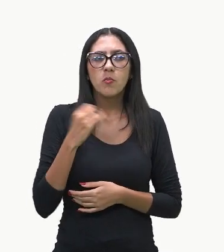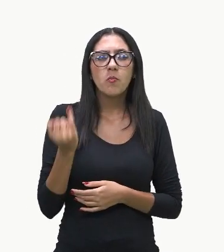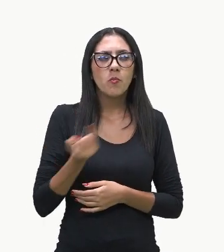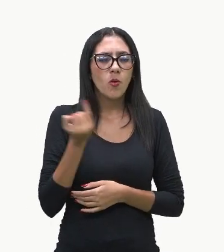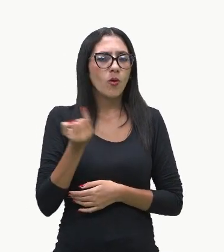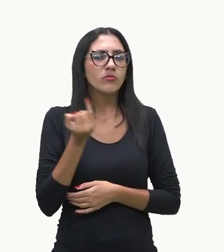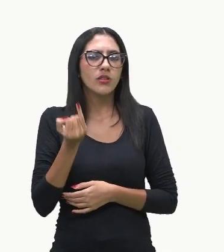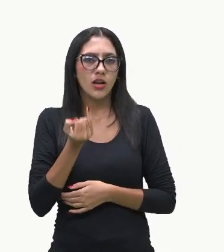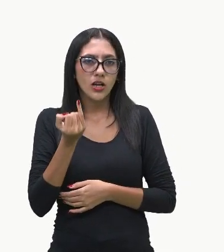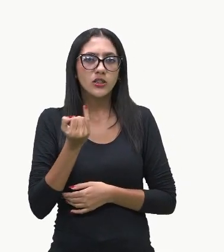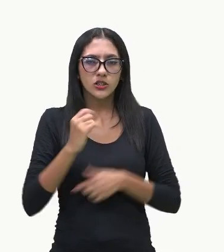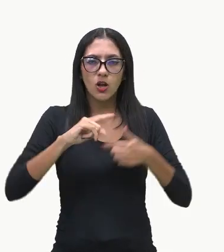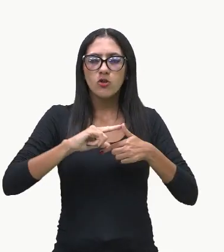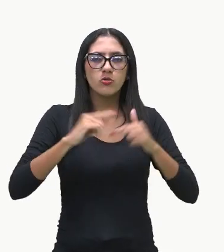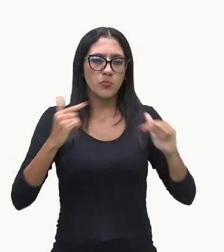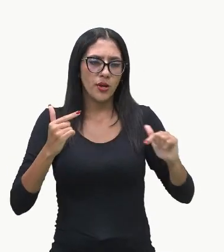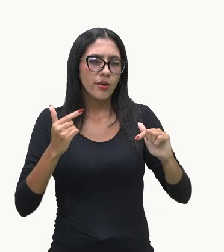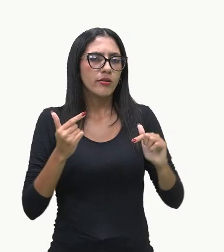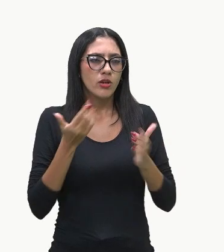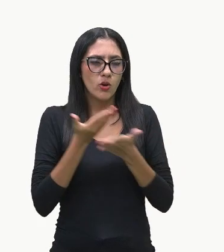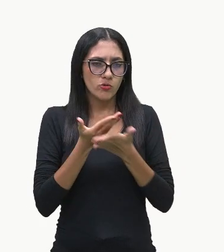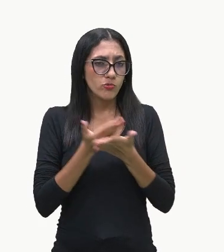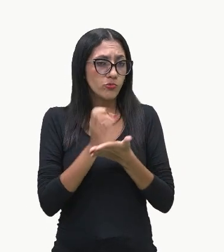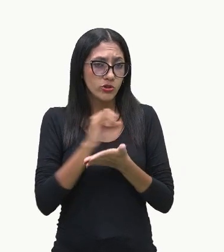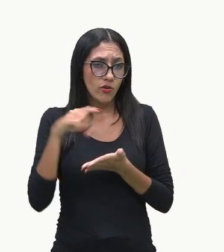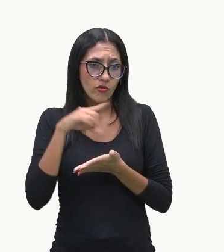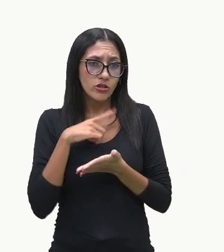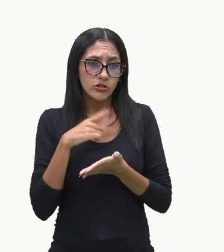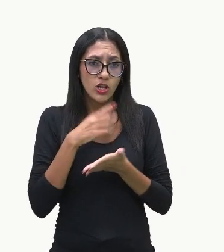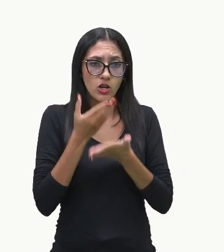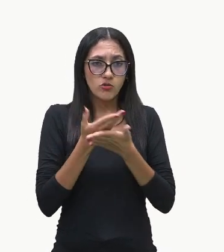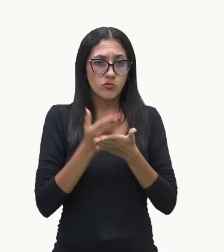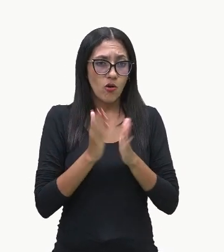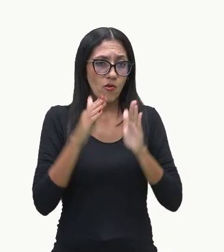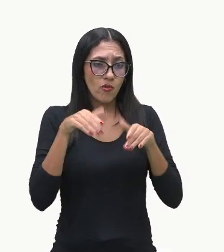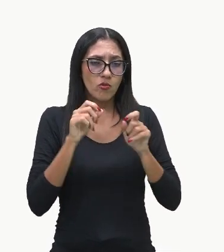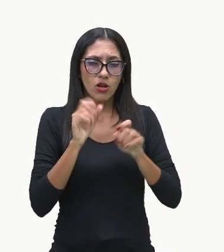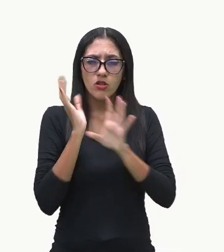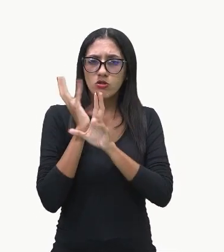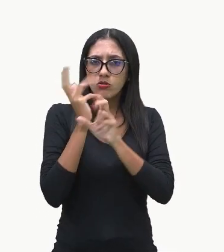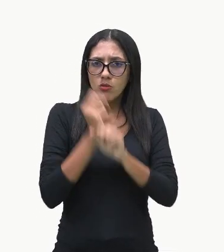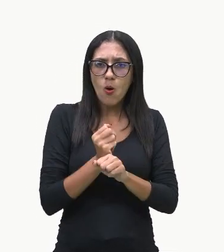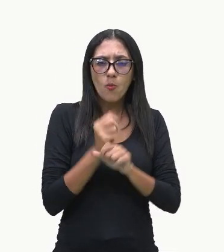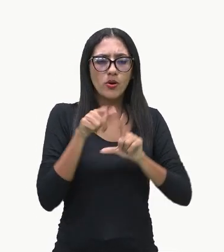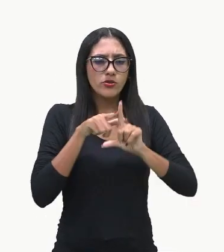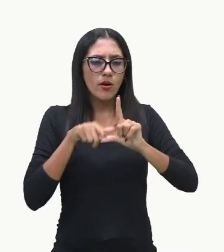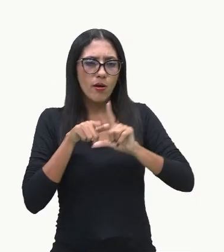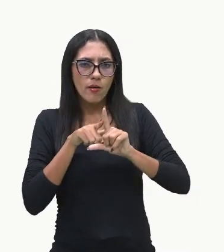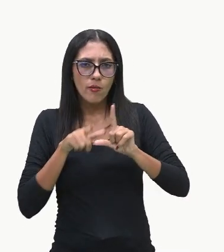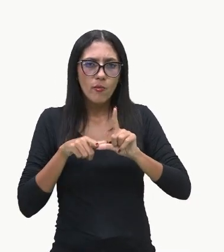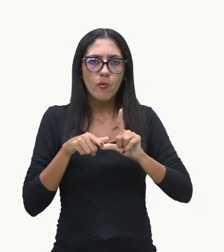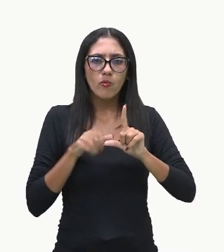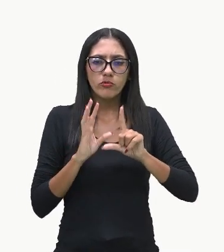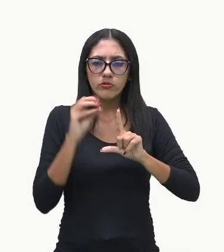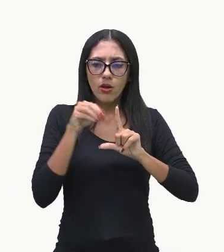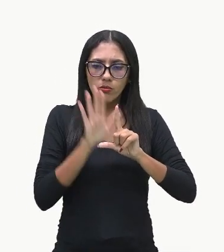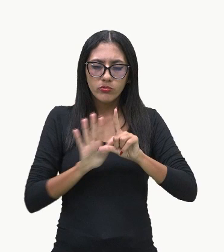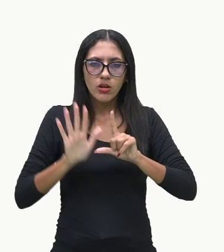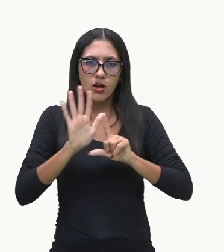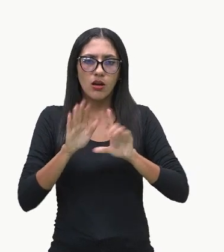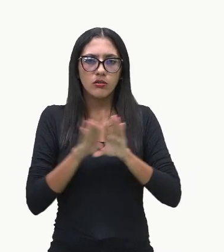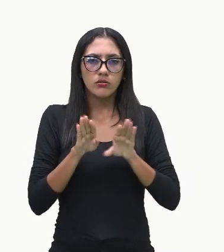estudo da geometria ali, quando você estiver trabalhando com soma de ângulo, com ângulo interno e também